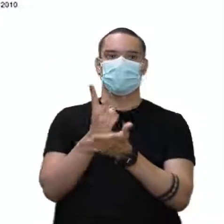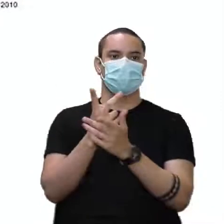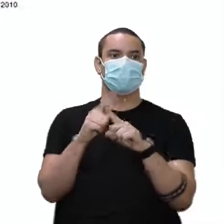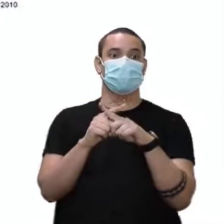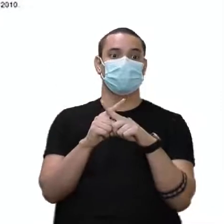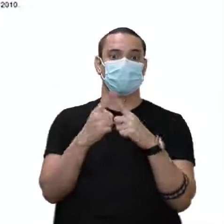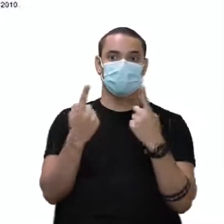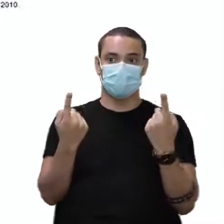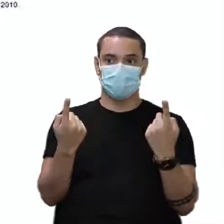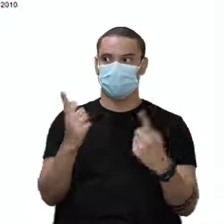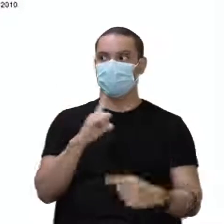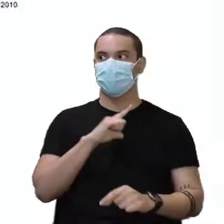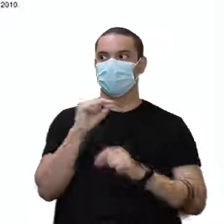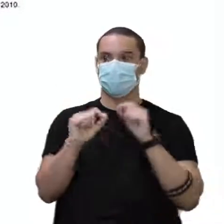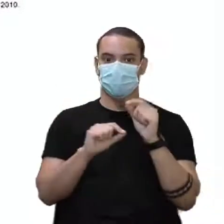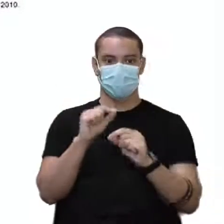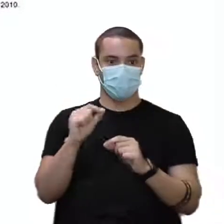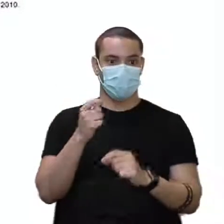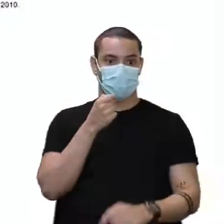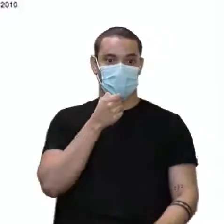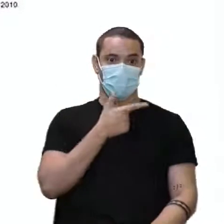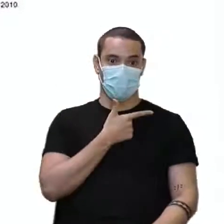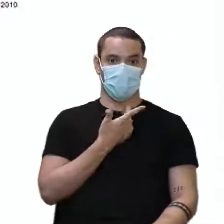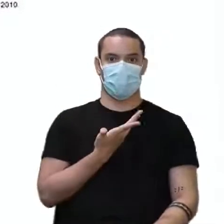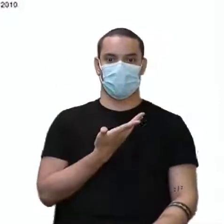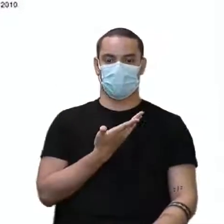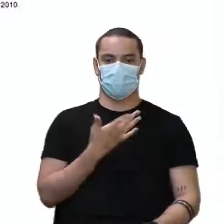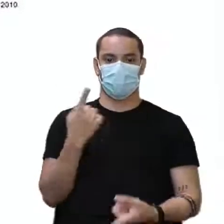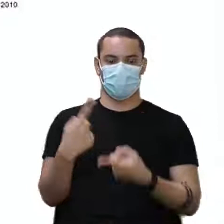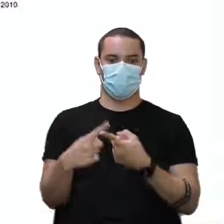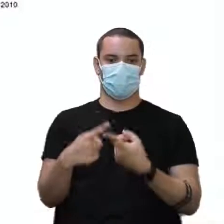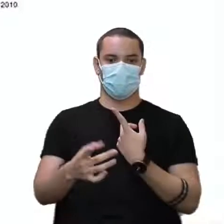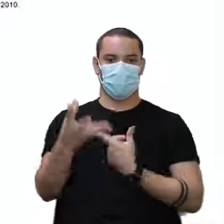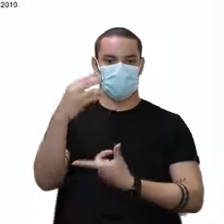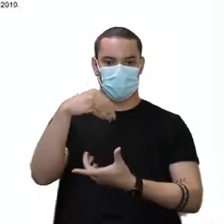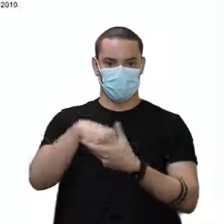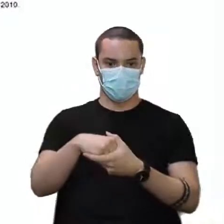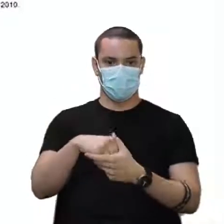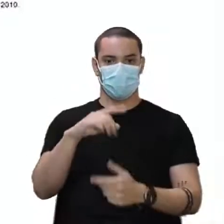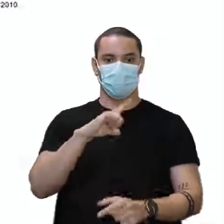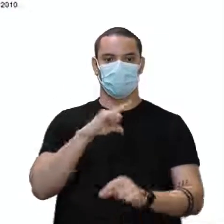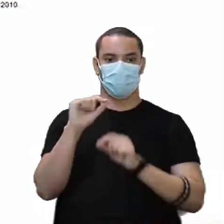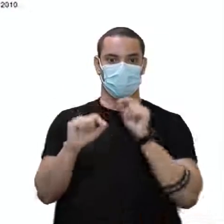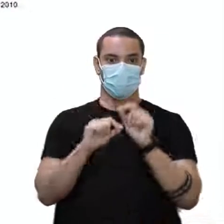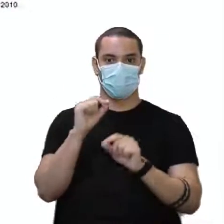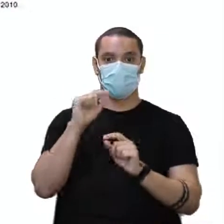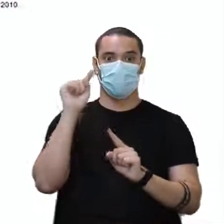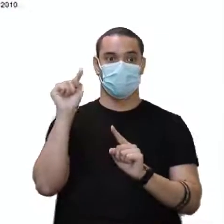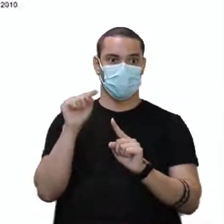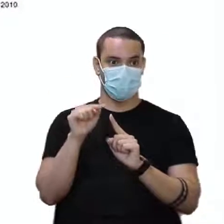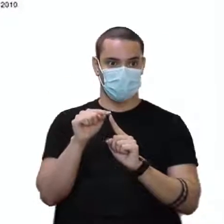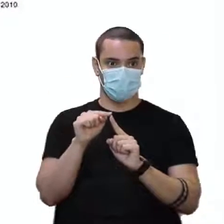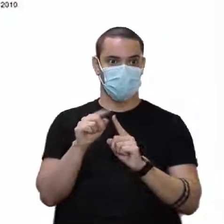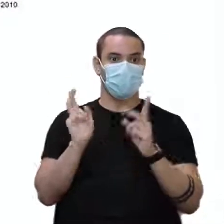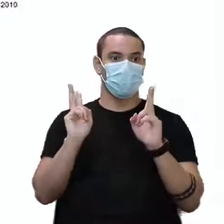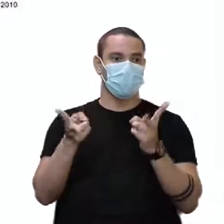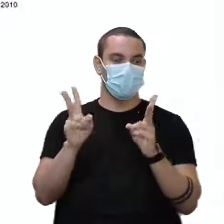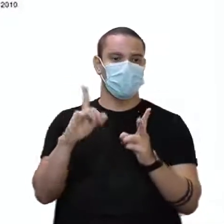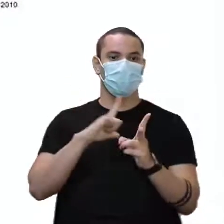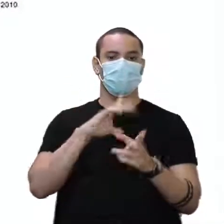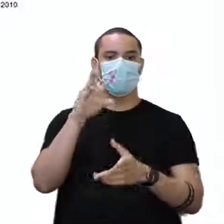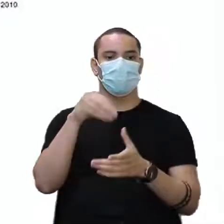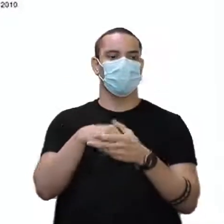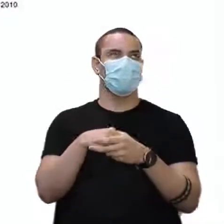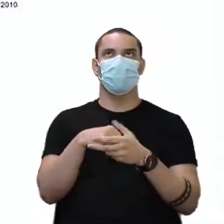mas espere um efeito de humor numa tirinha. Porque a tirinha, ela tem essa intenção. Mesmo quando ela trabalha